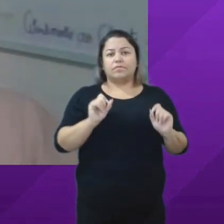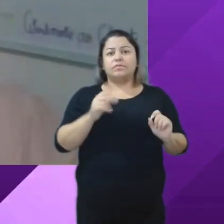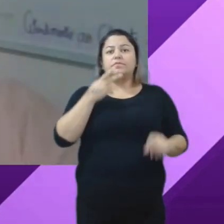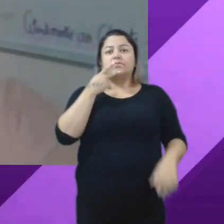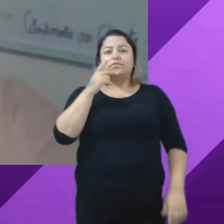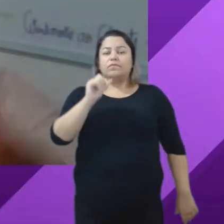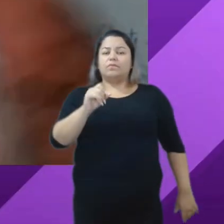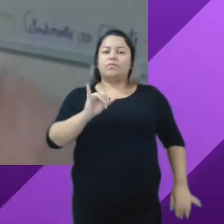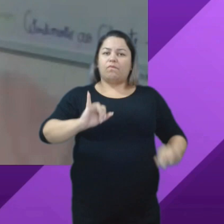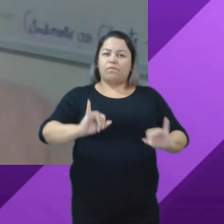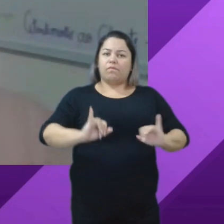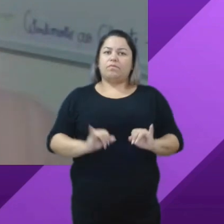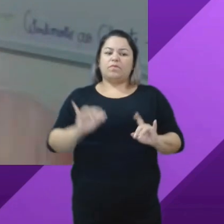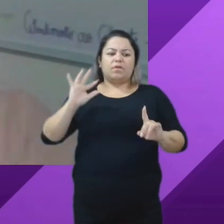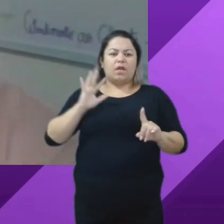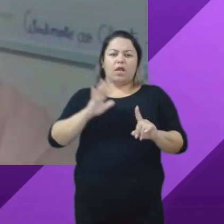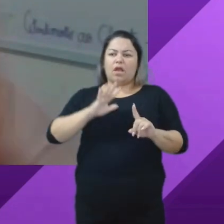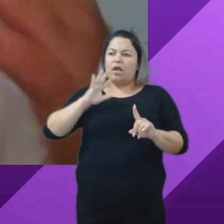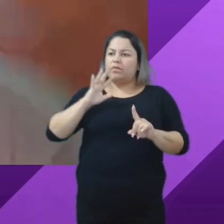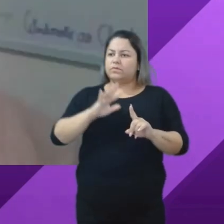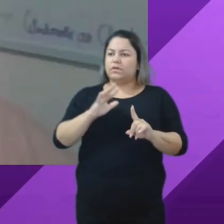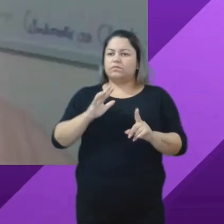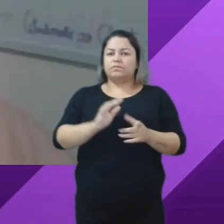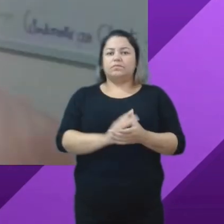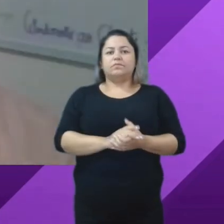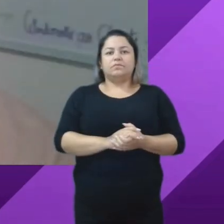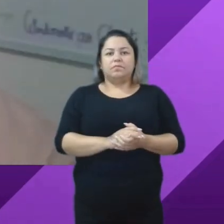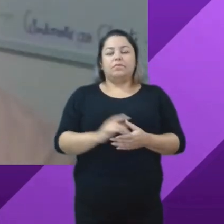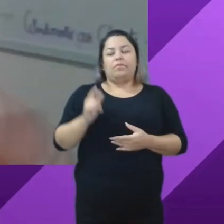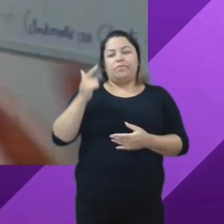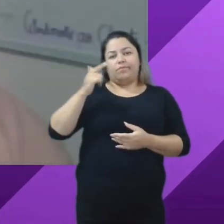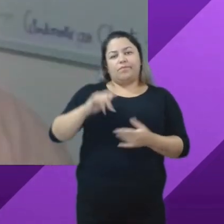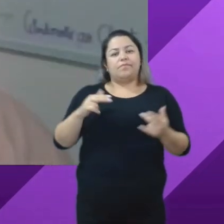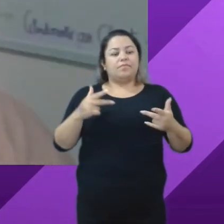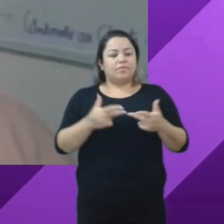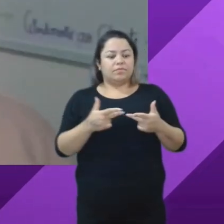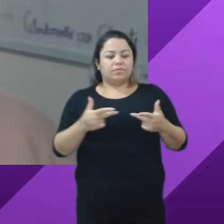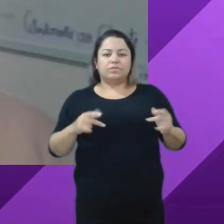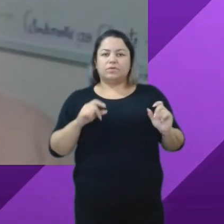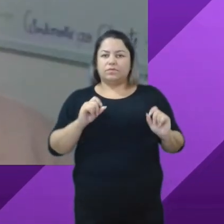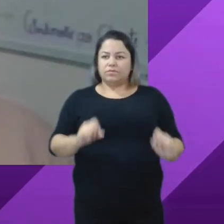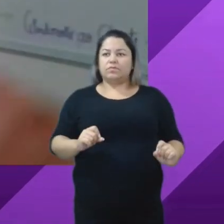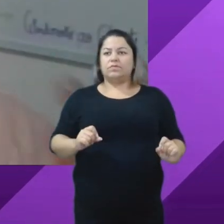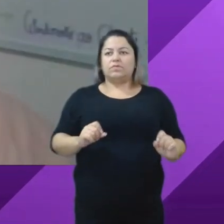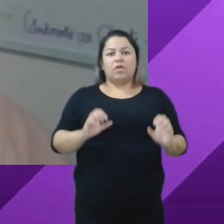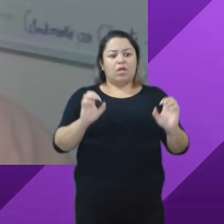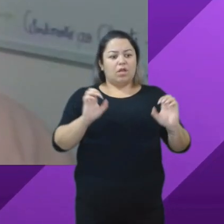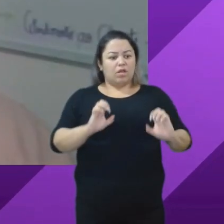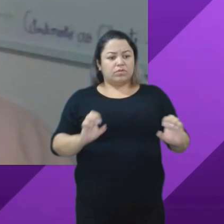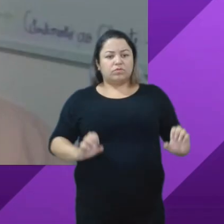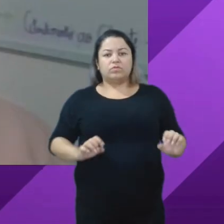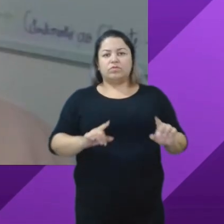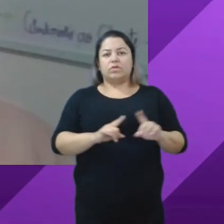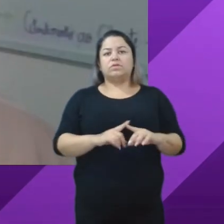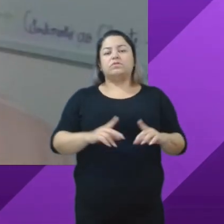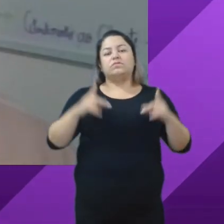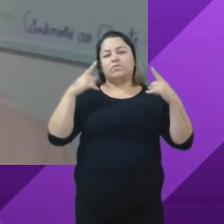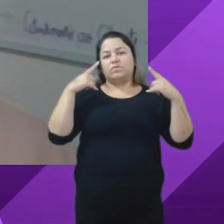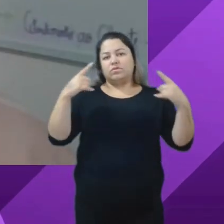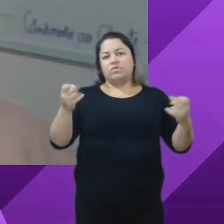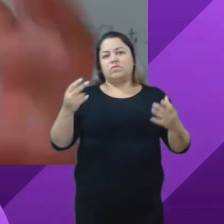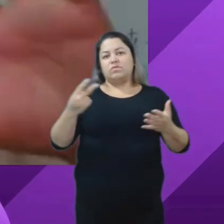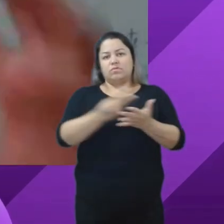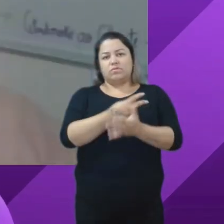tanto ataques. Óbvio, né? A gente tem outros elementos que estruturam essas violências que acontecem dentro do